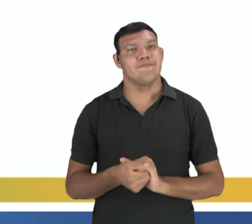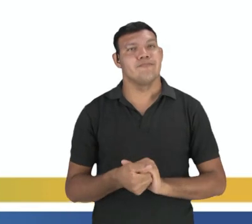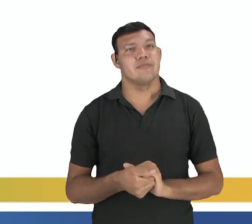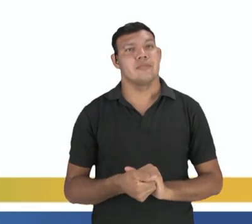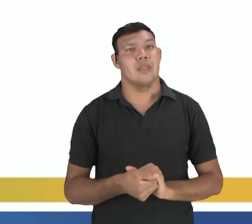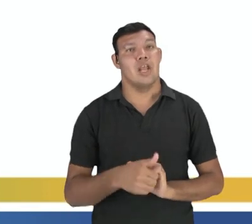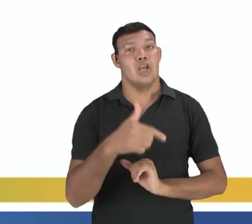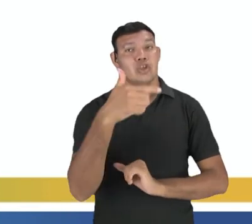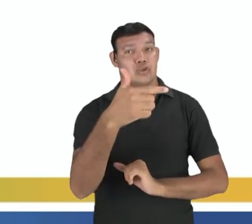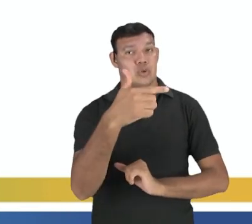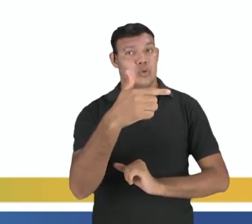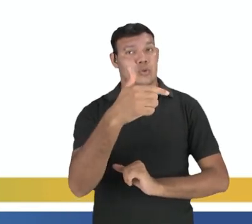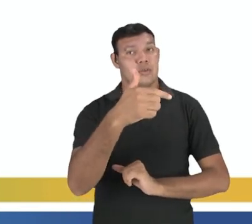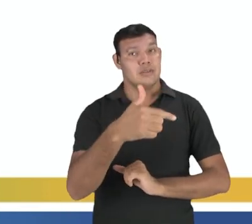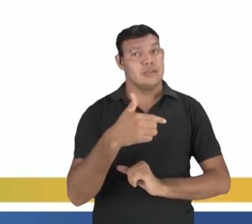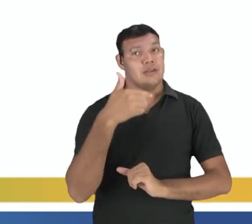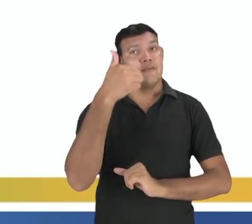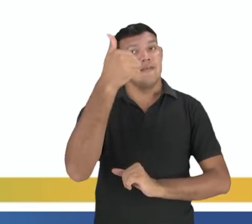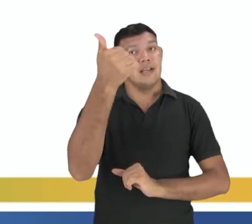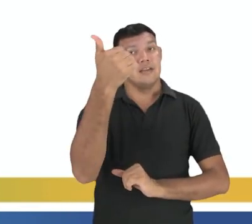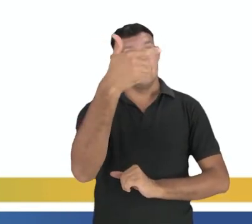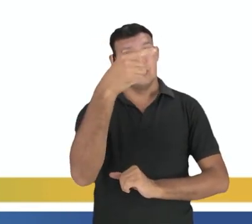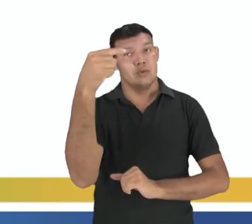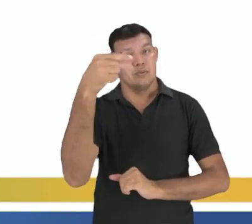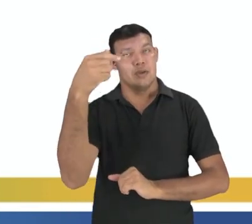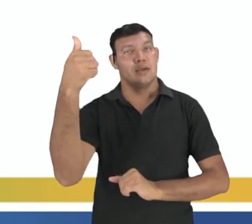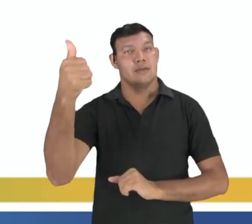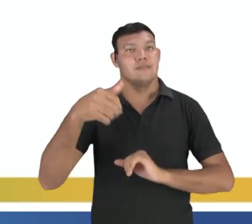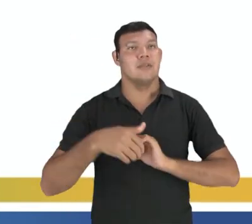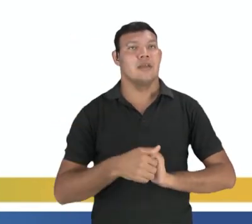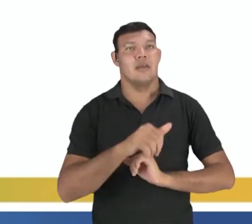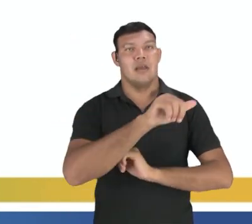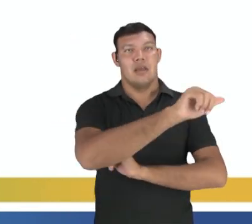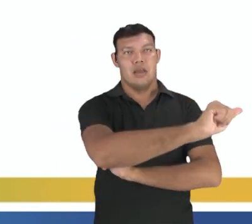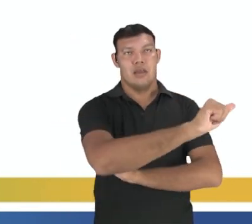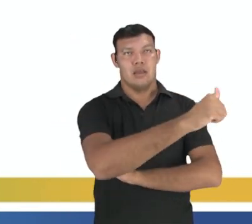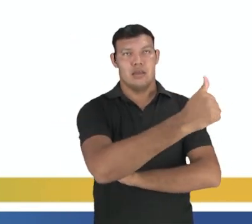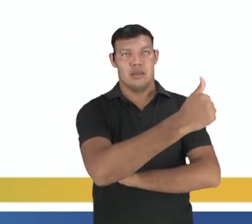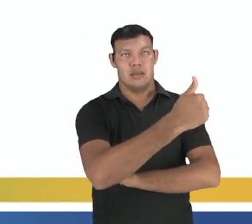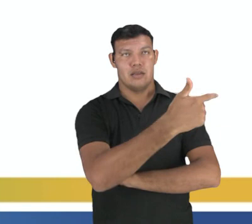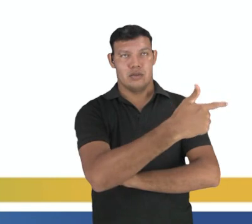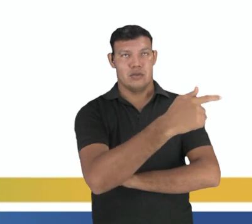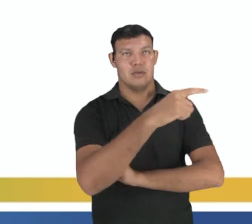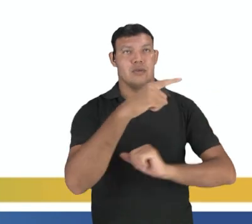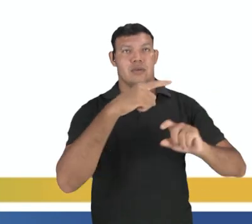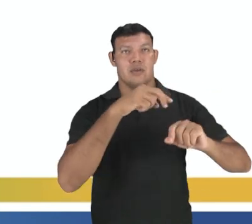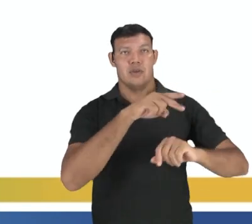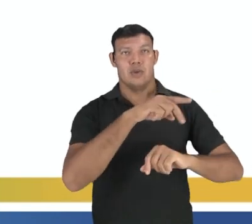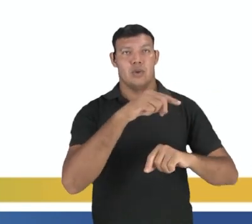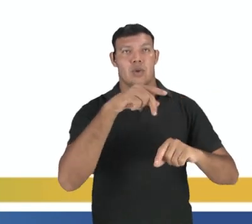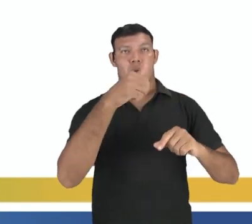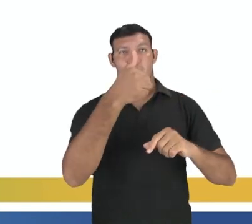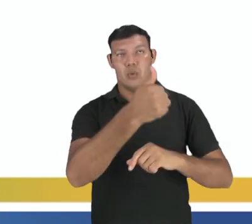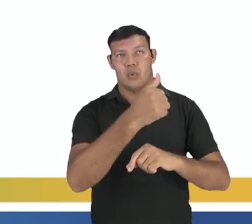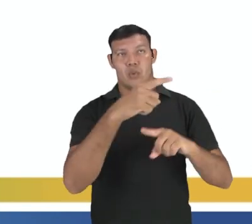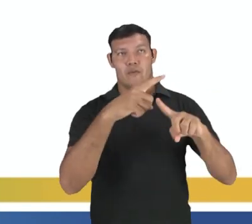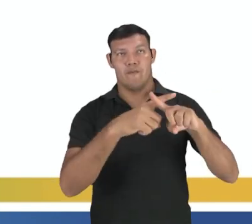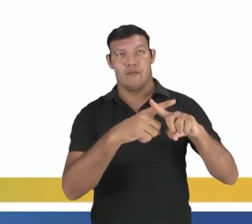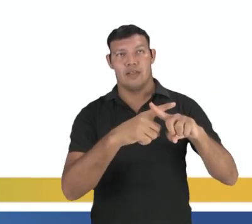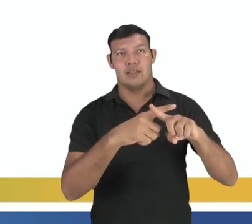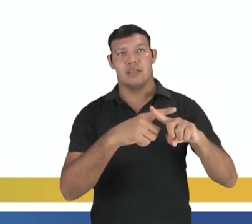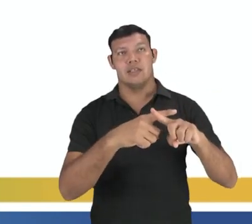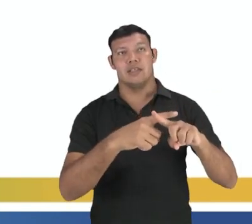elevado a 12 menos 1. O A12 é igual a 1 vezes 2 elevado a